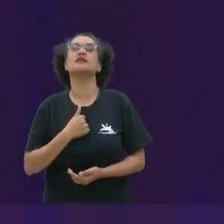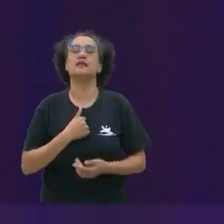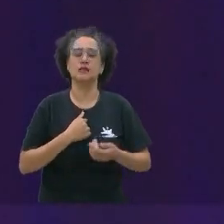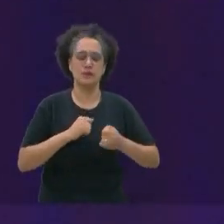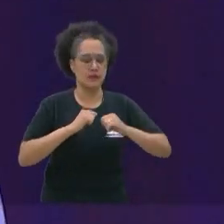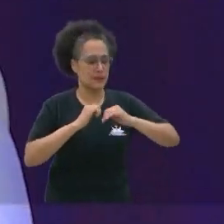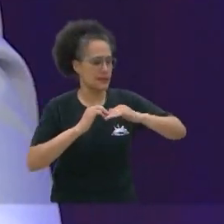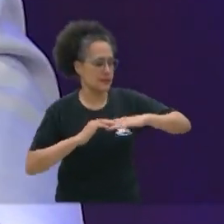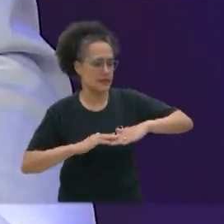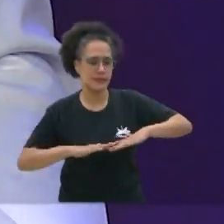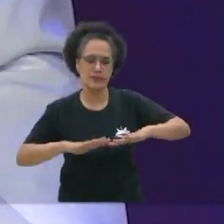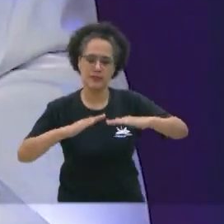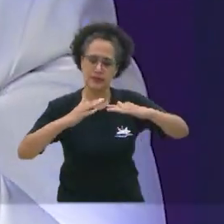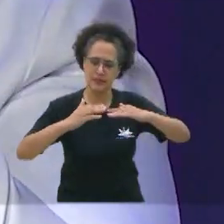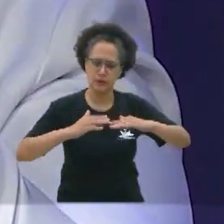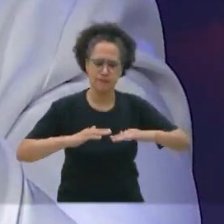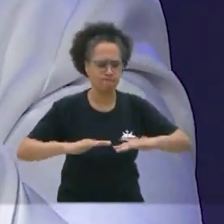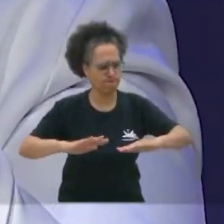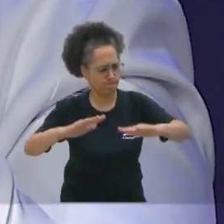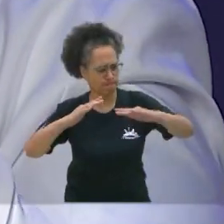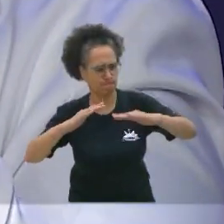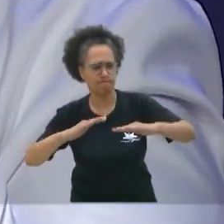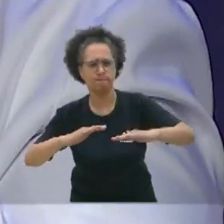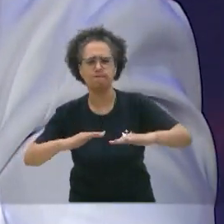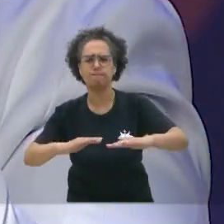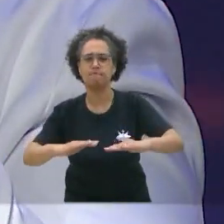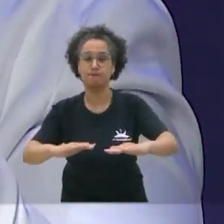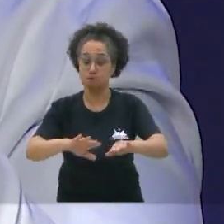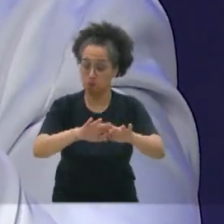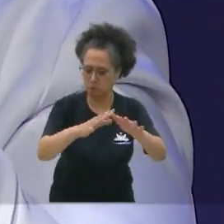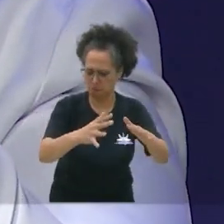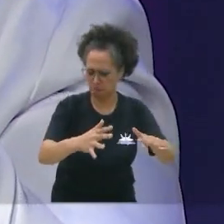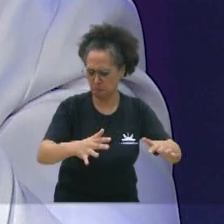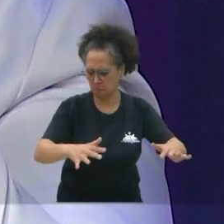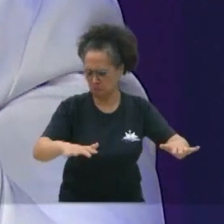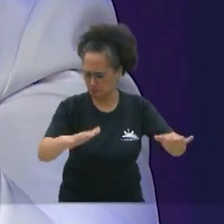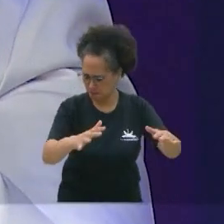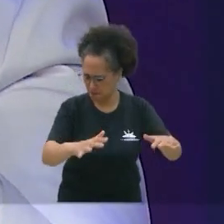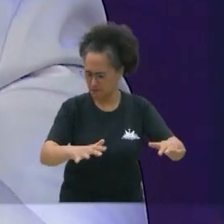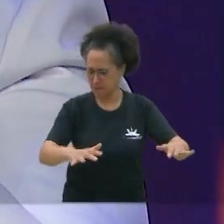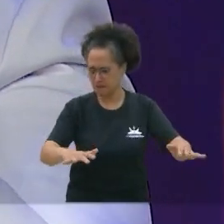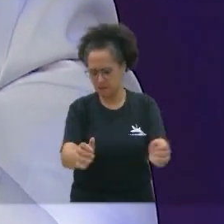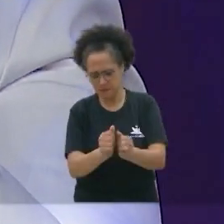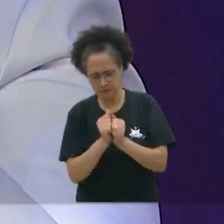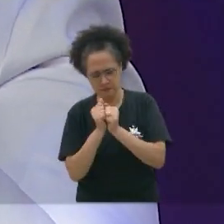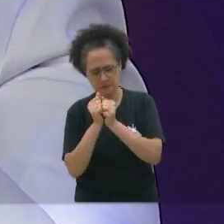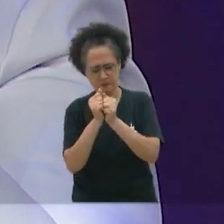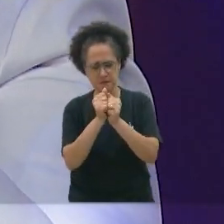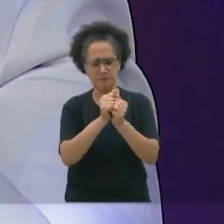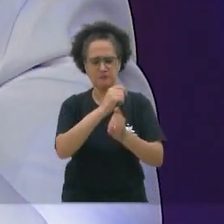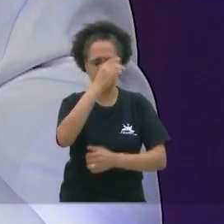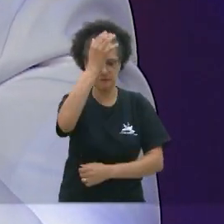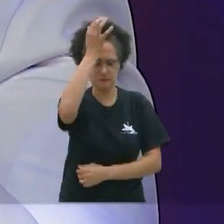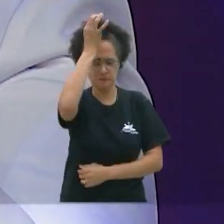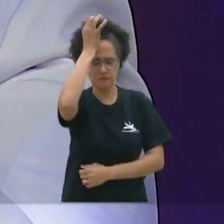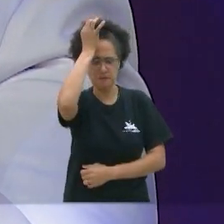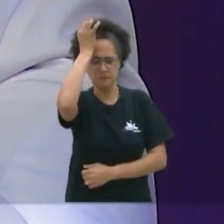navegarei no oceano, no oceano do Espírito,